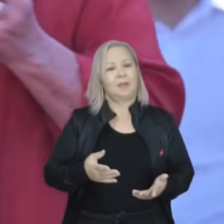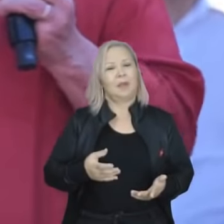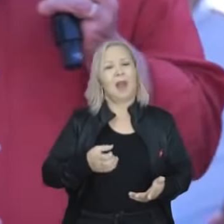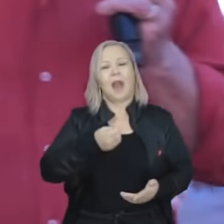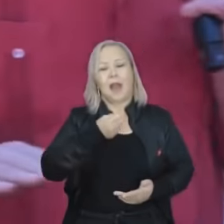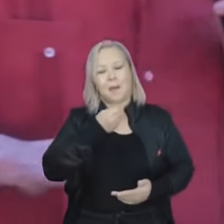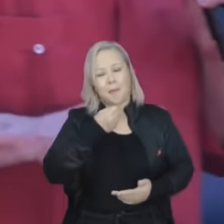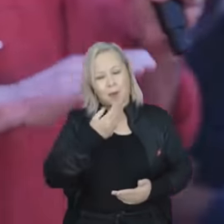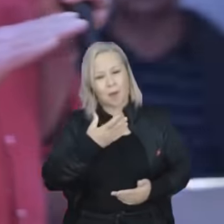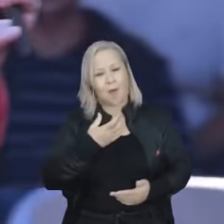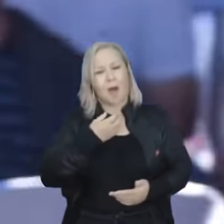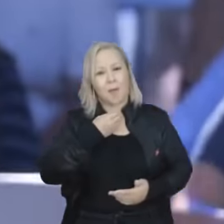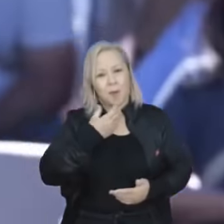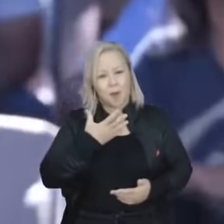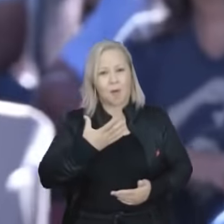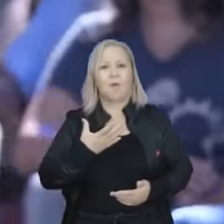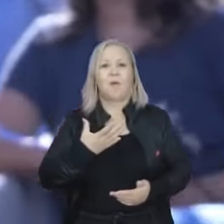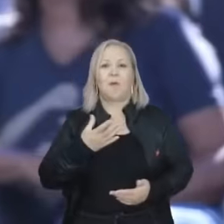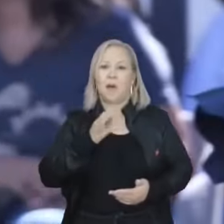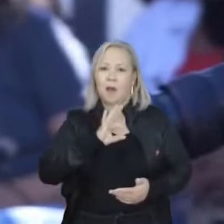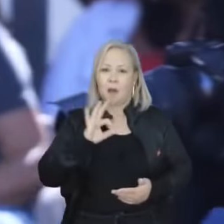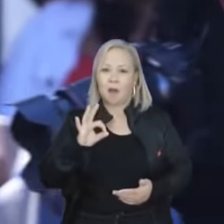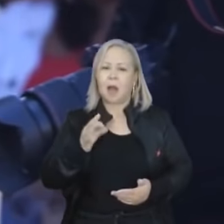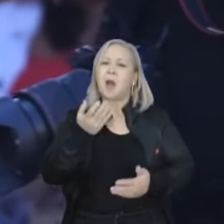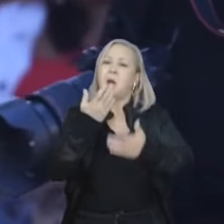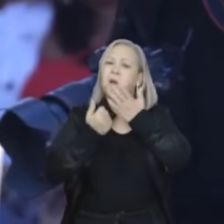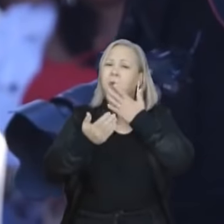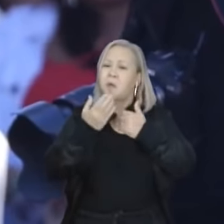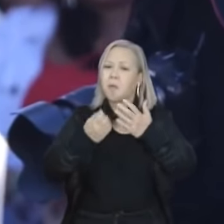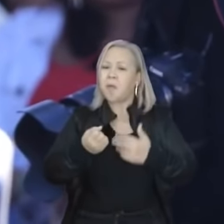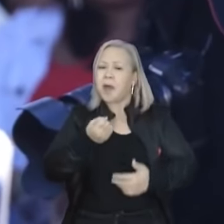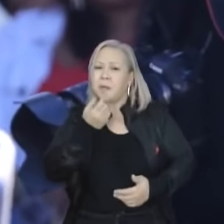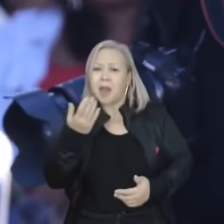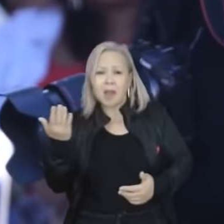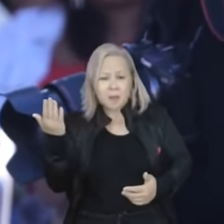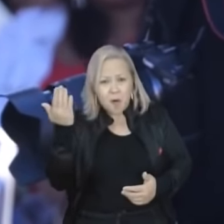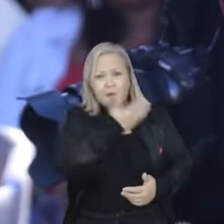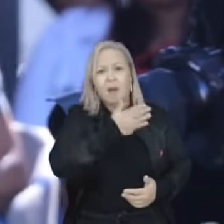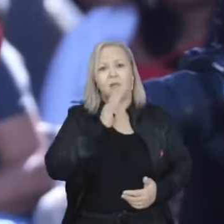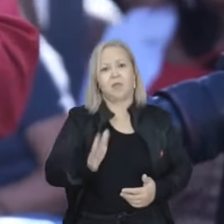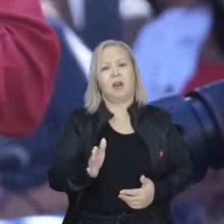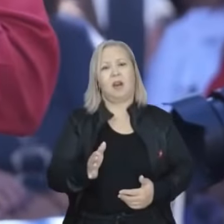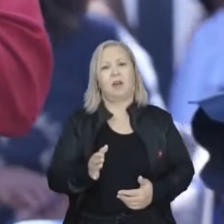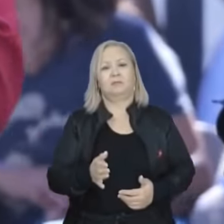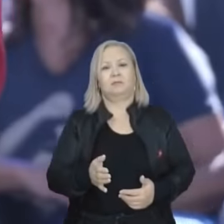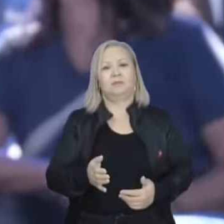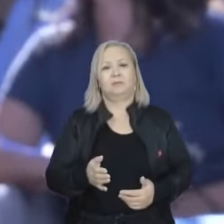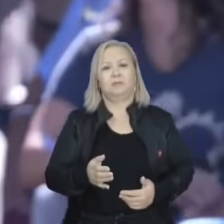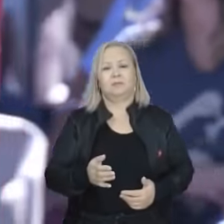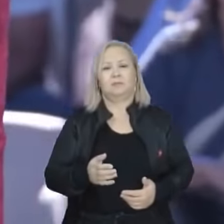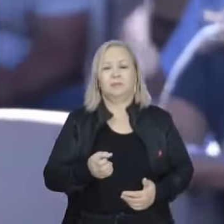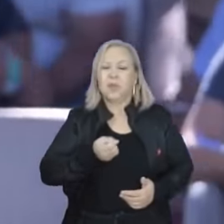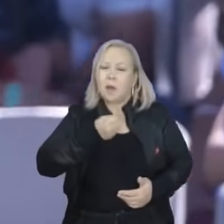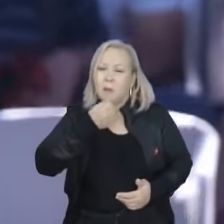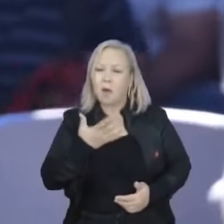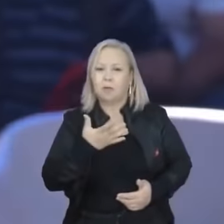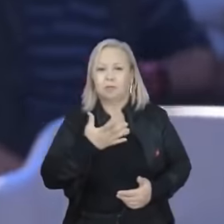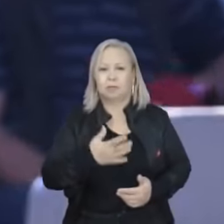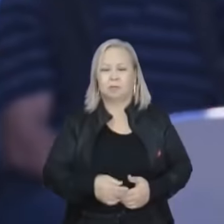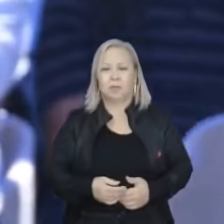Nós já provamos que comer bem não faz mal para ninguém. Nós já provamos que pobre